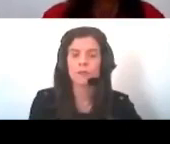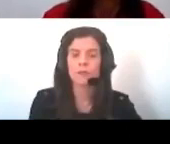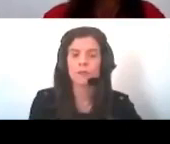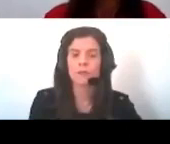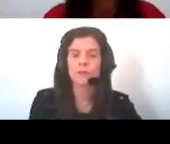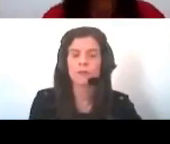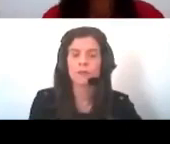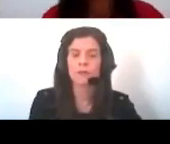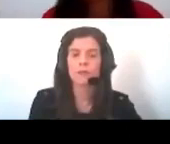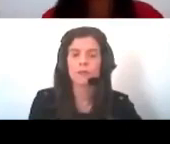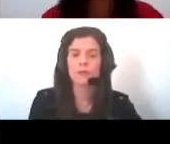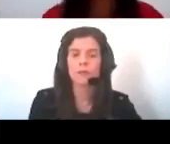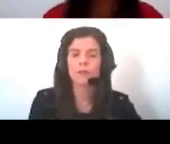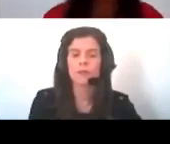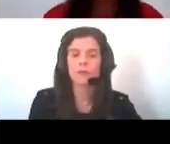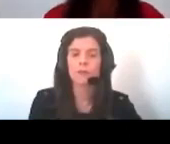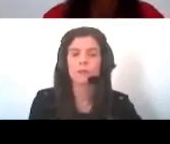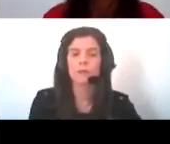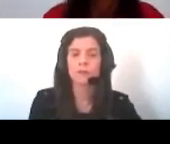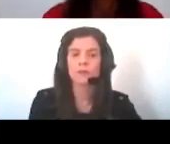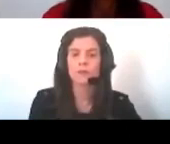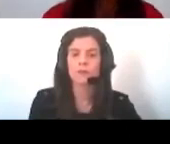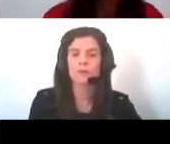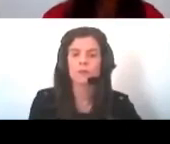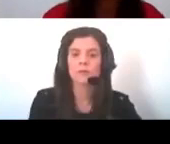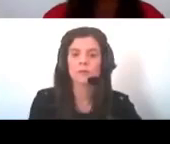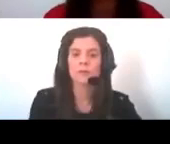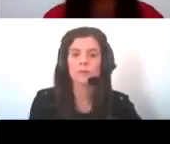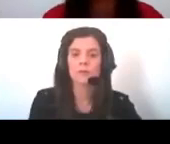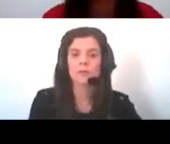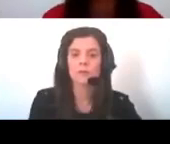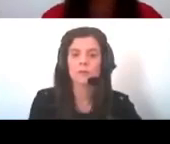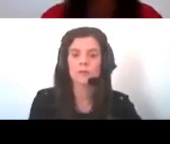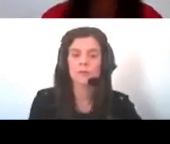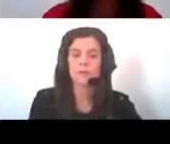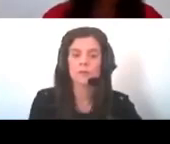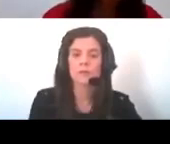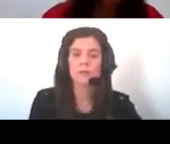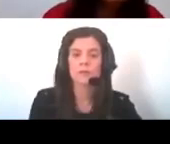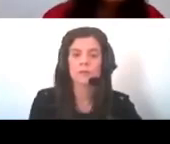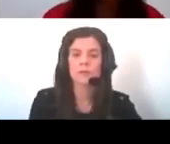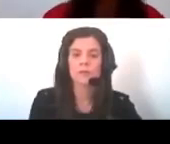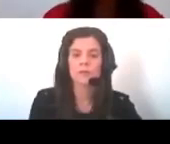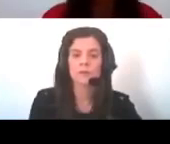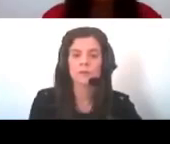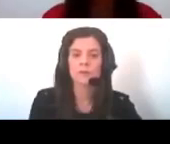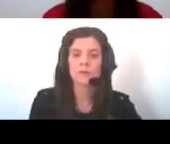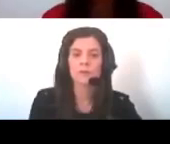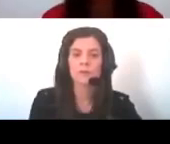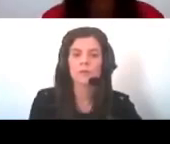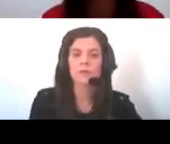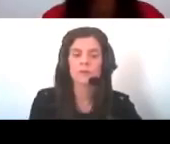disse anteriormente, se eu posso ou não contratar alguém, se eu posso ou não tomar essa decisão, eu vou até a